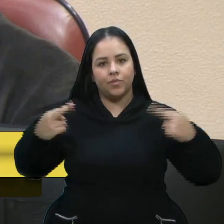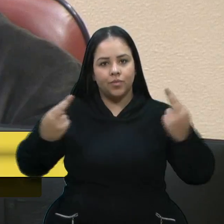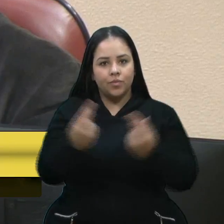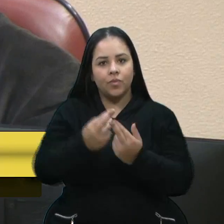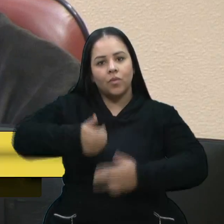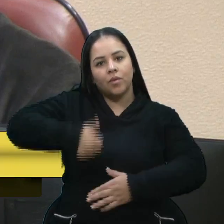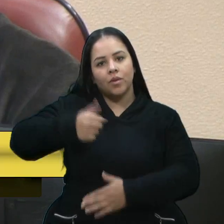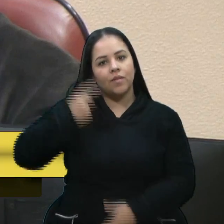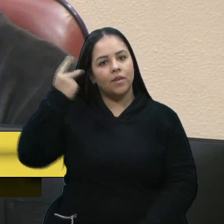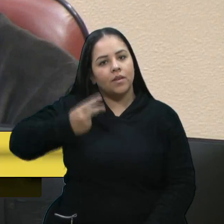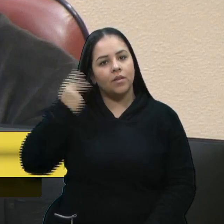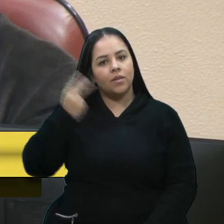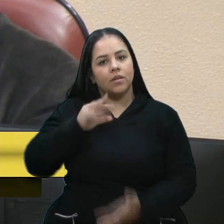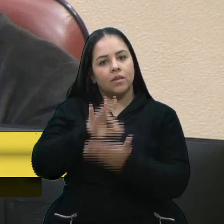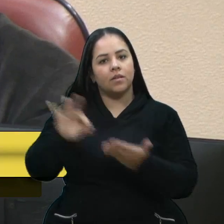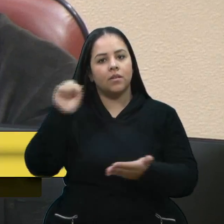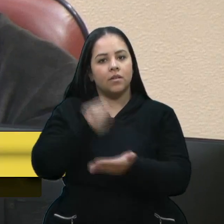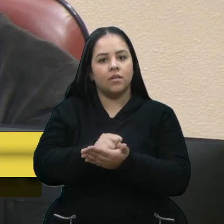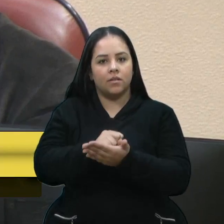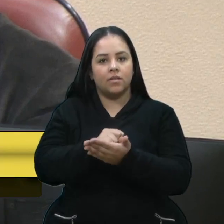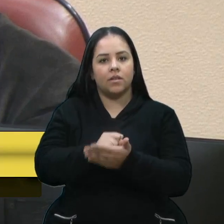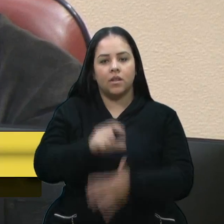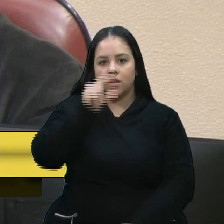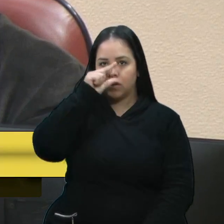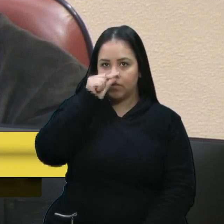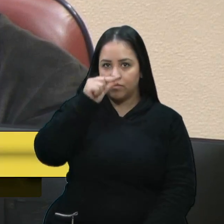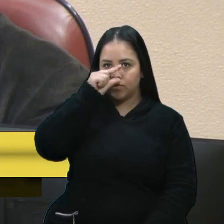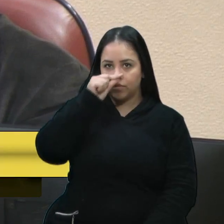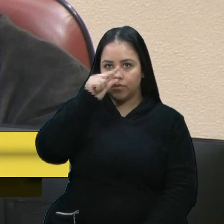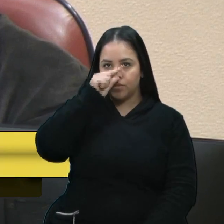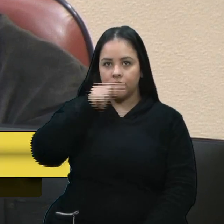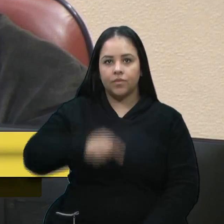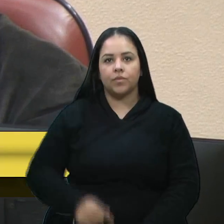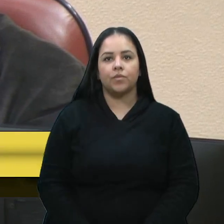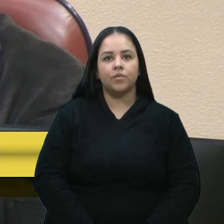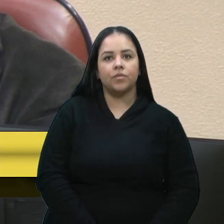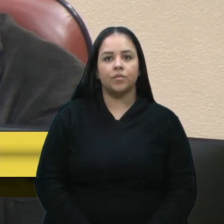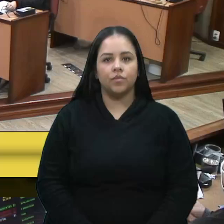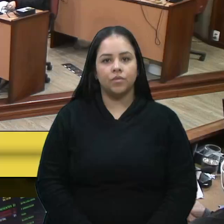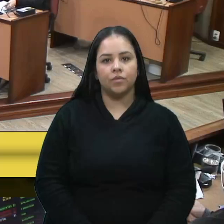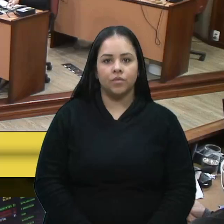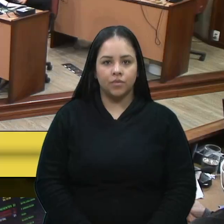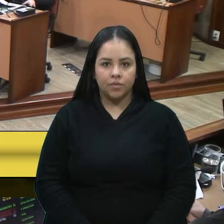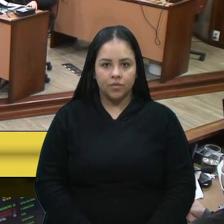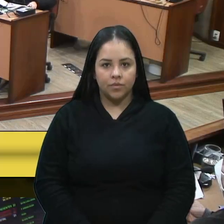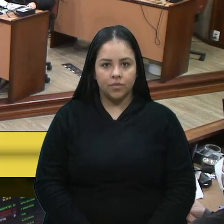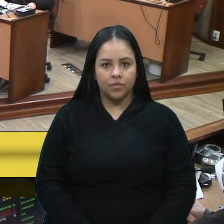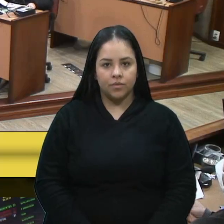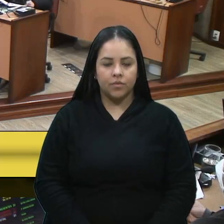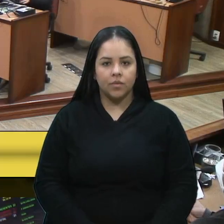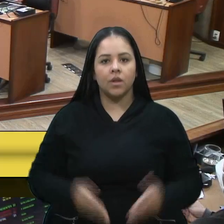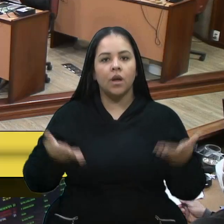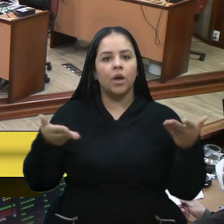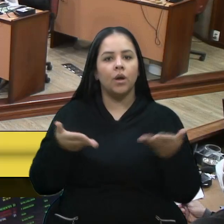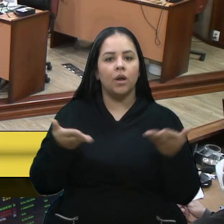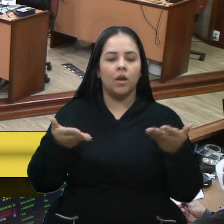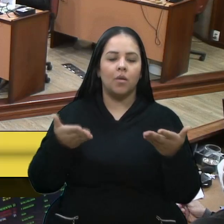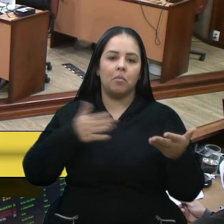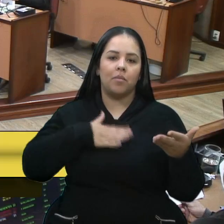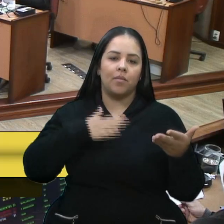Primeiro vereador inscrito, Sandro Fantinel, com a palavra. Passo o espaço à